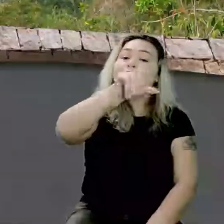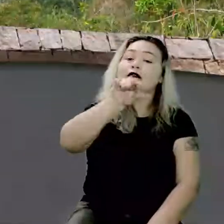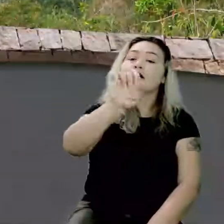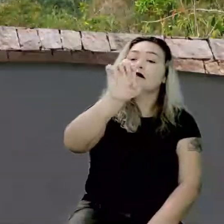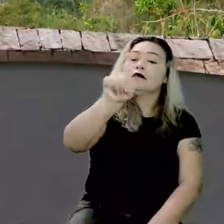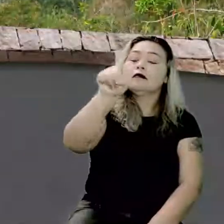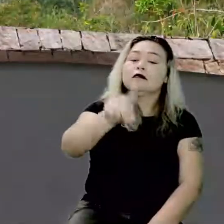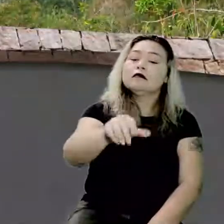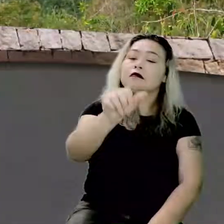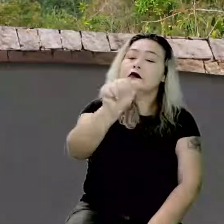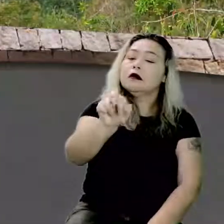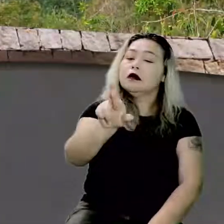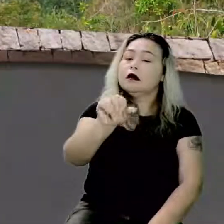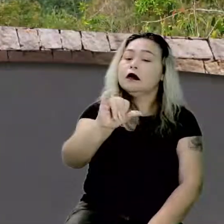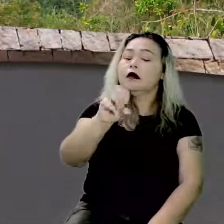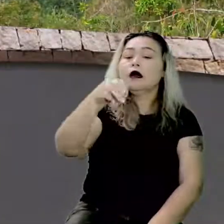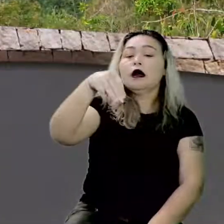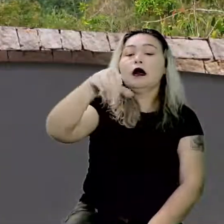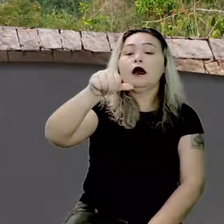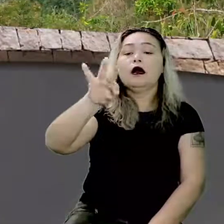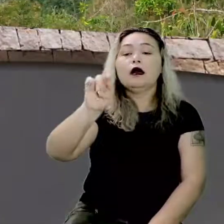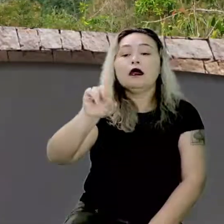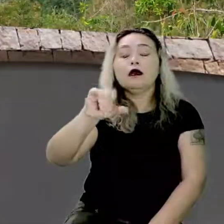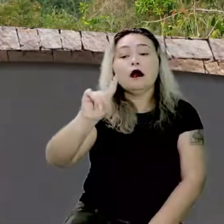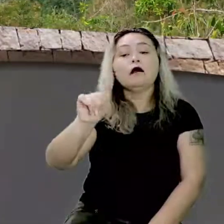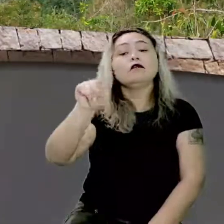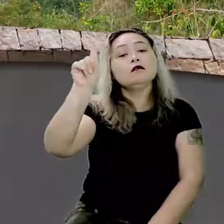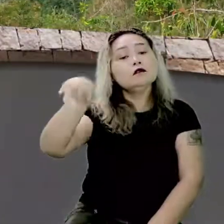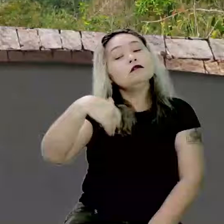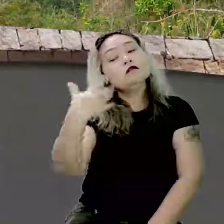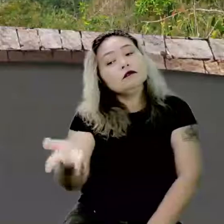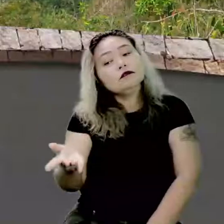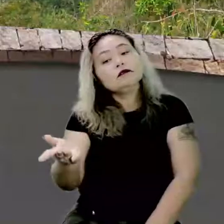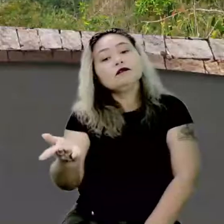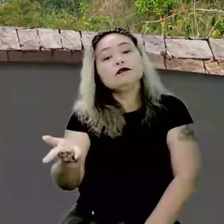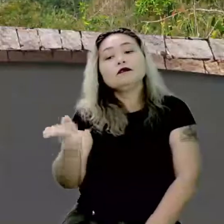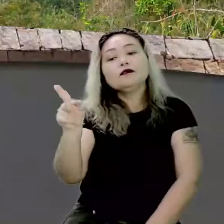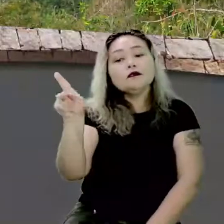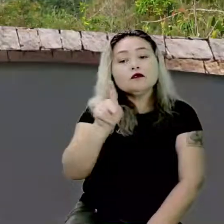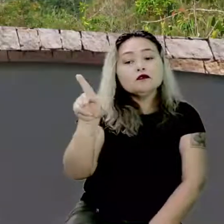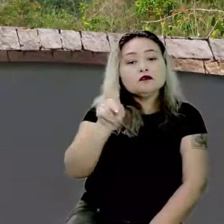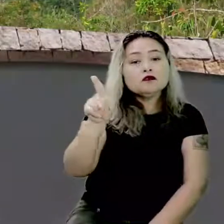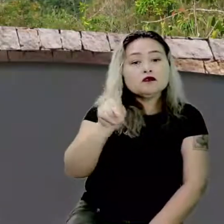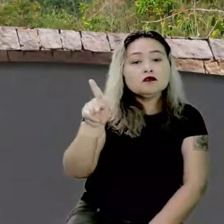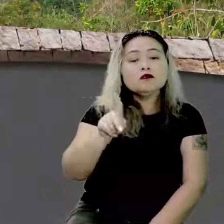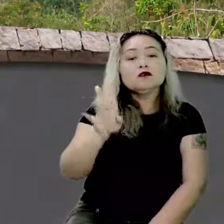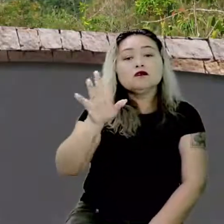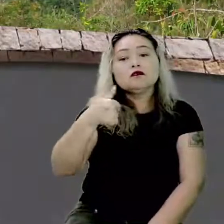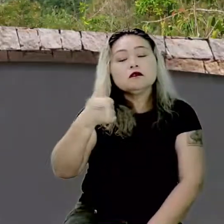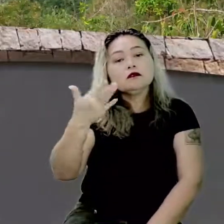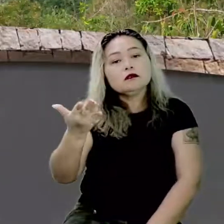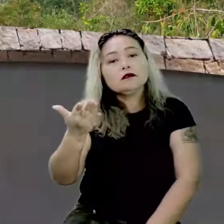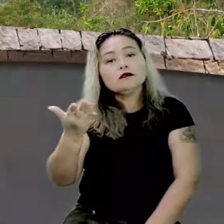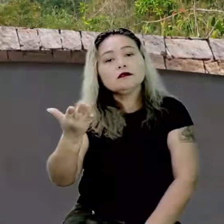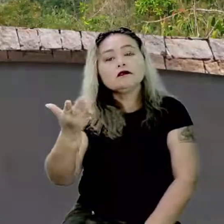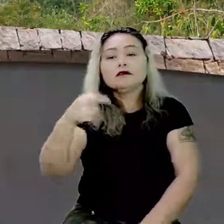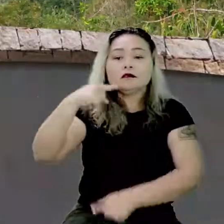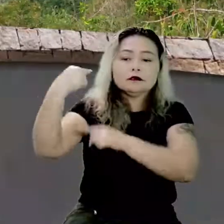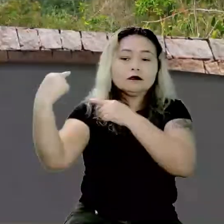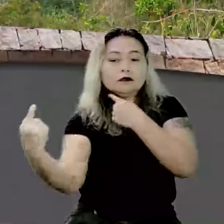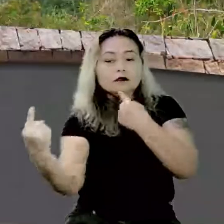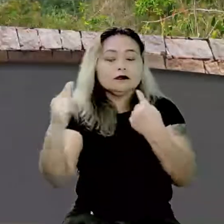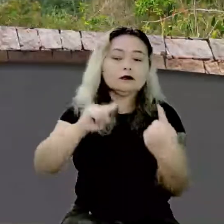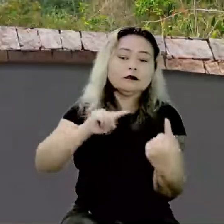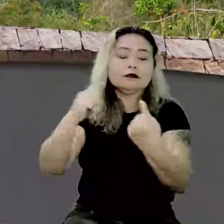de Arimateia Dantas. Nada mais, nada menos do que esse menino que dá aula aqui para vocês, que um dia depois